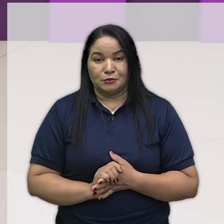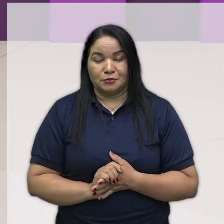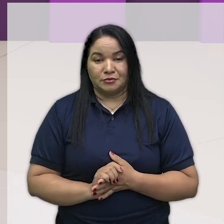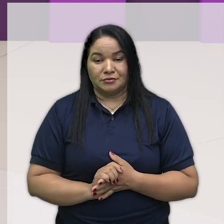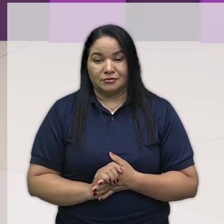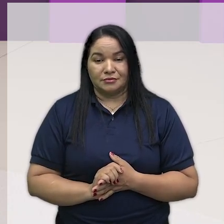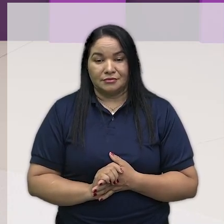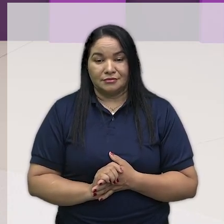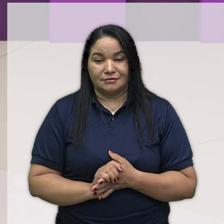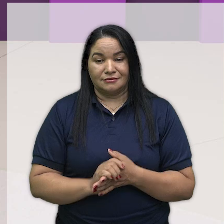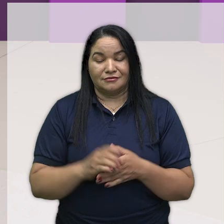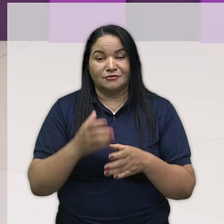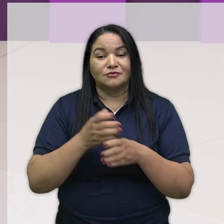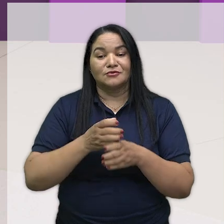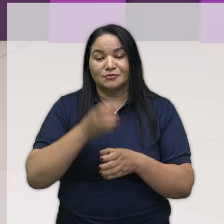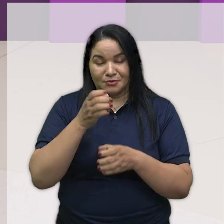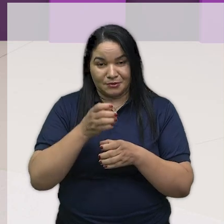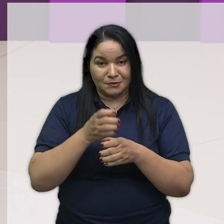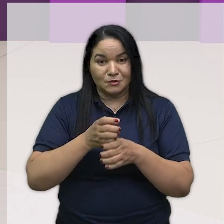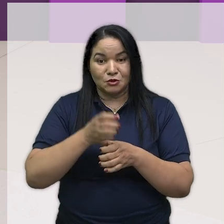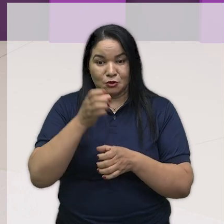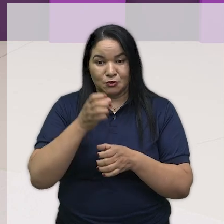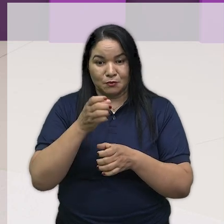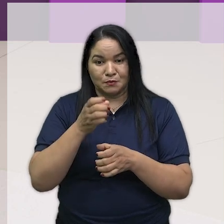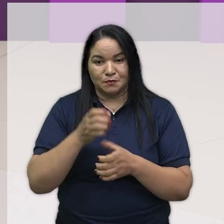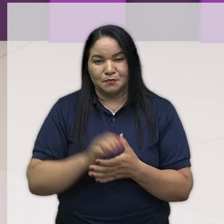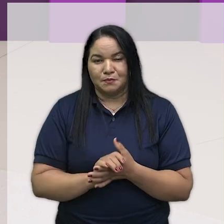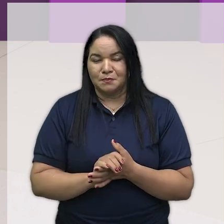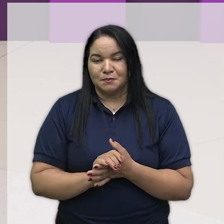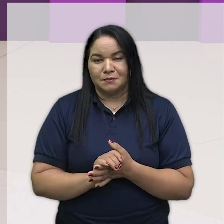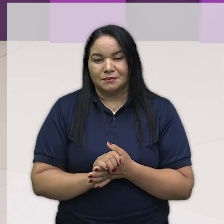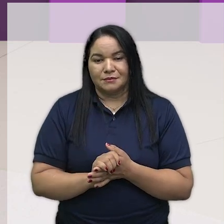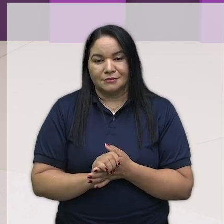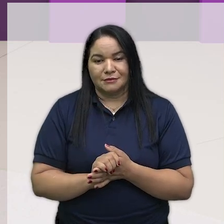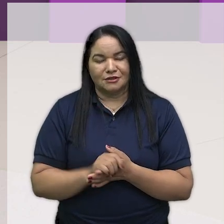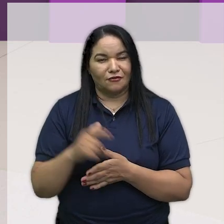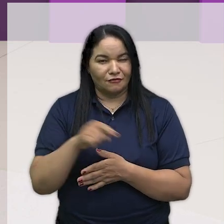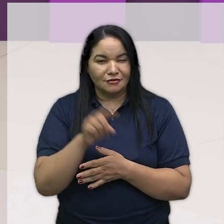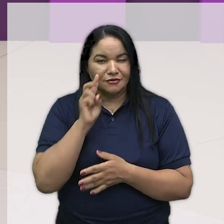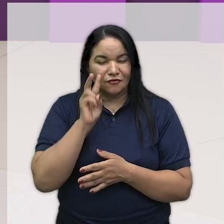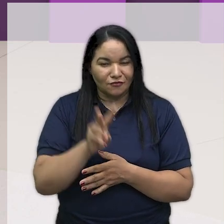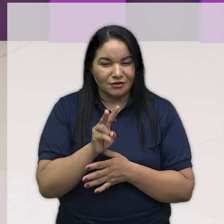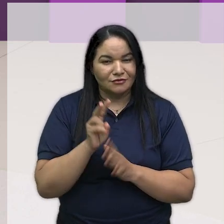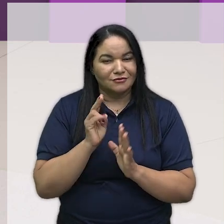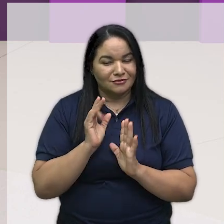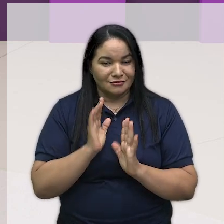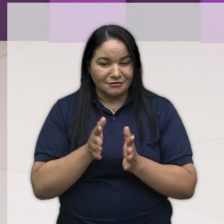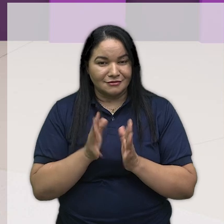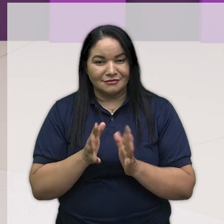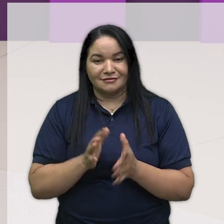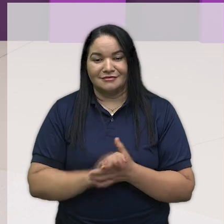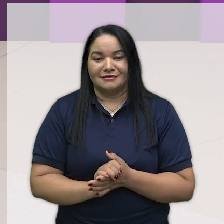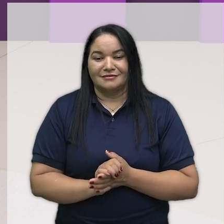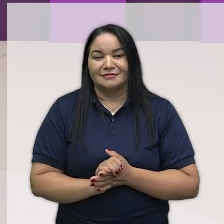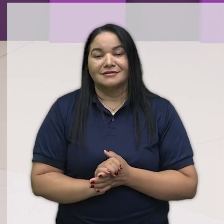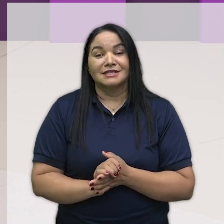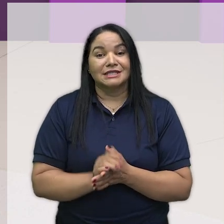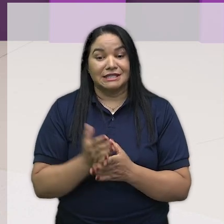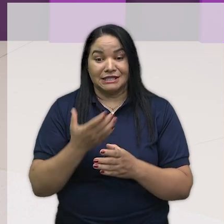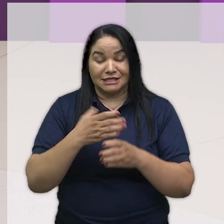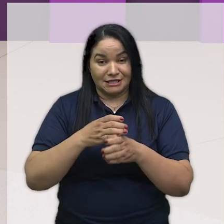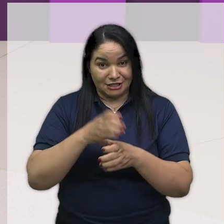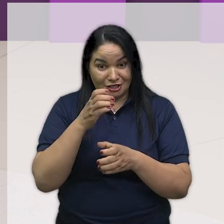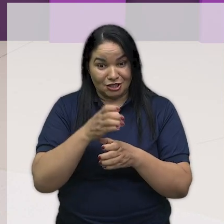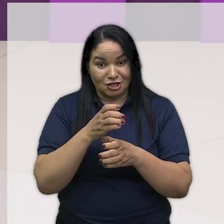o cilindro, ok? Cilindro aí, claro, com certeza você já viu algo aí, né, no formato ali